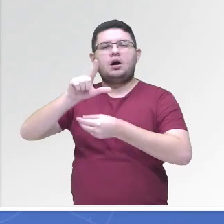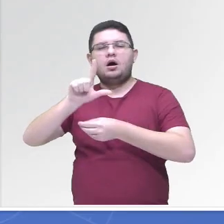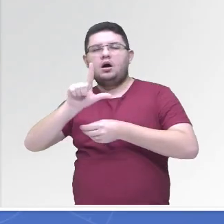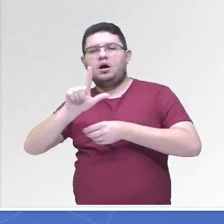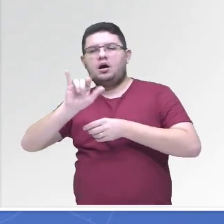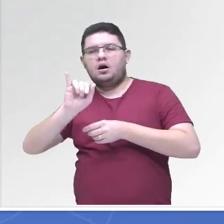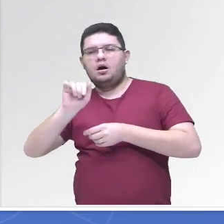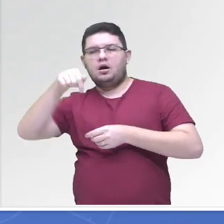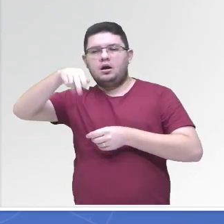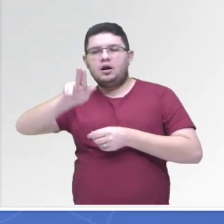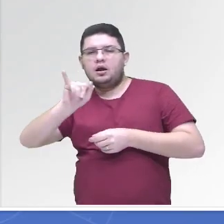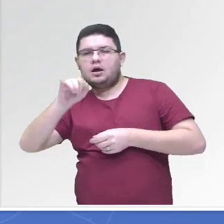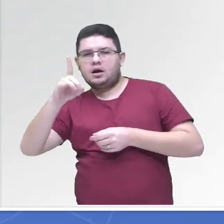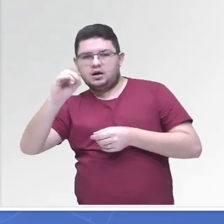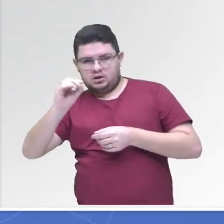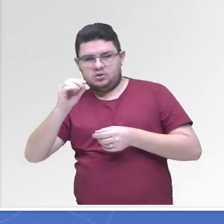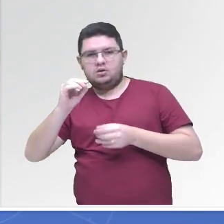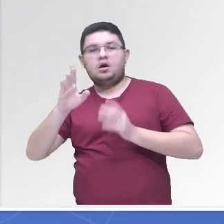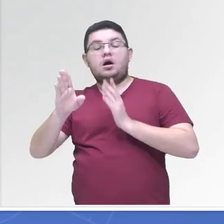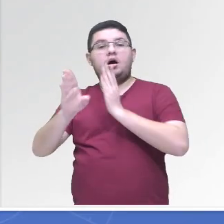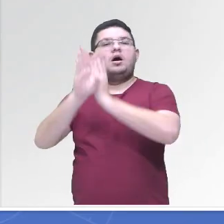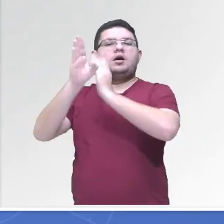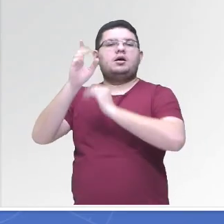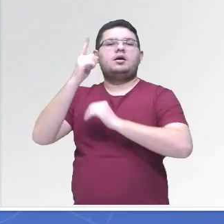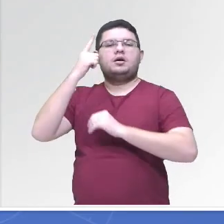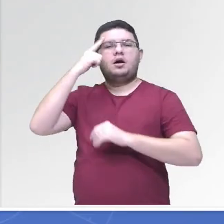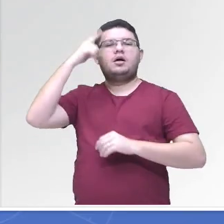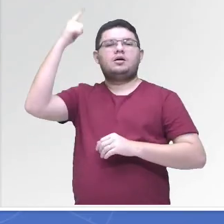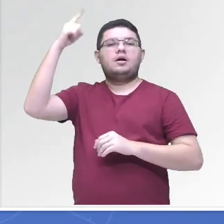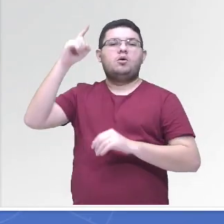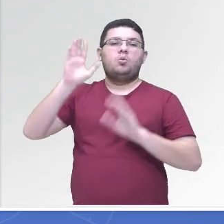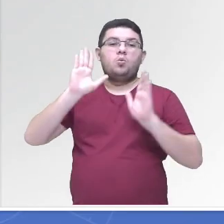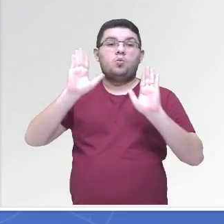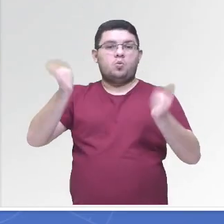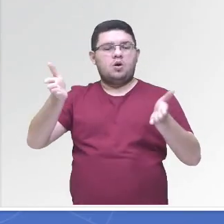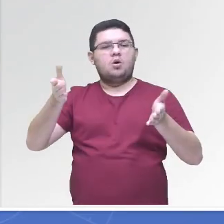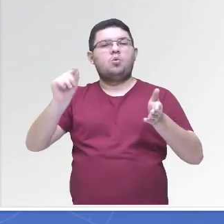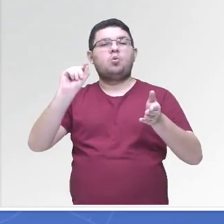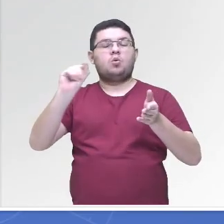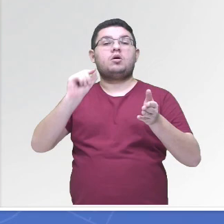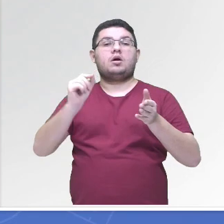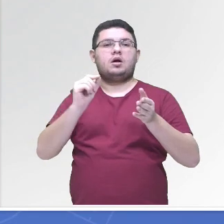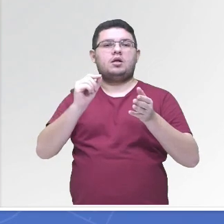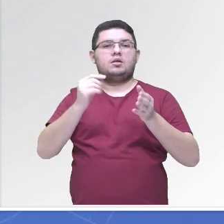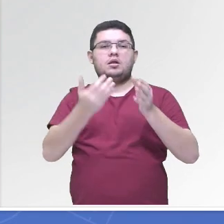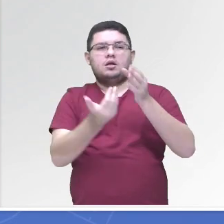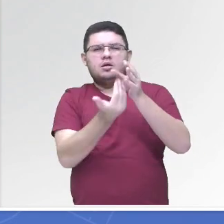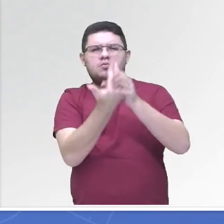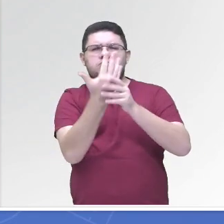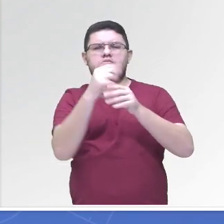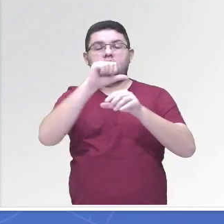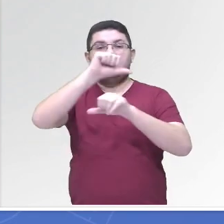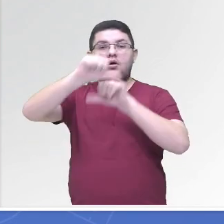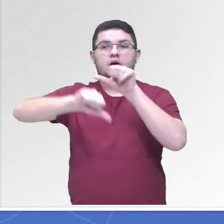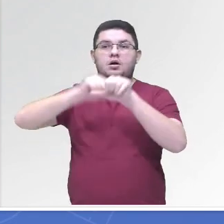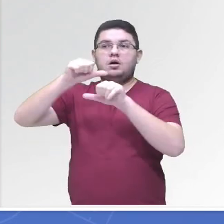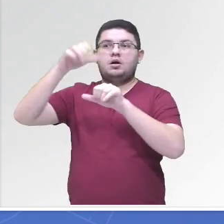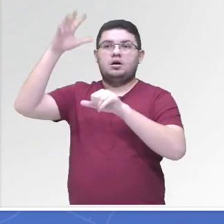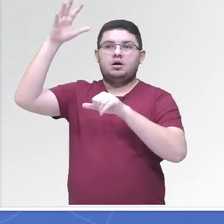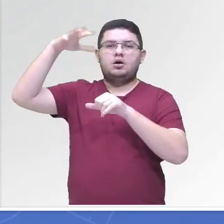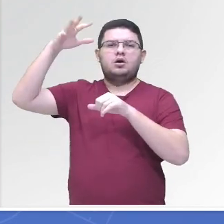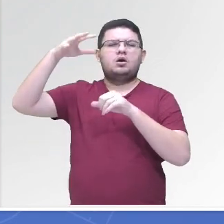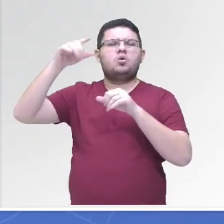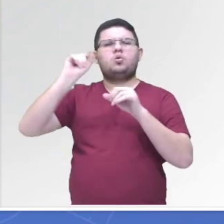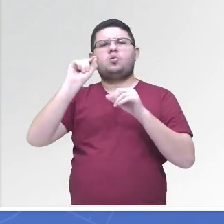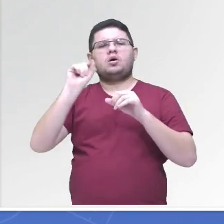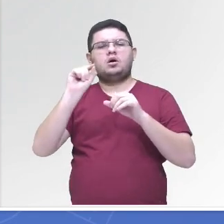da alternativa da questão 1, melhor dizendo, tá? Então, a gente já sabe que a passagem do gasoso para o líquido